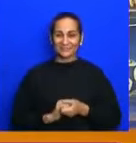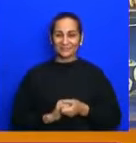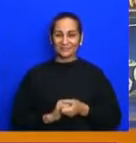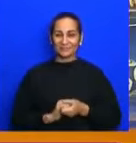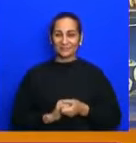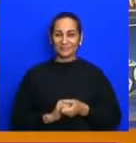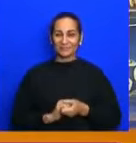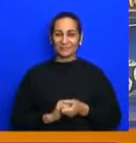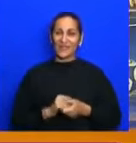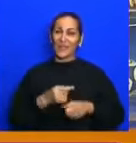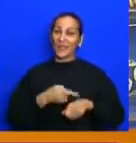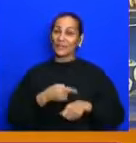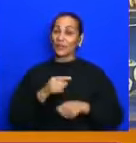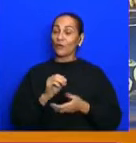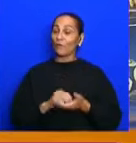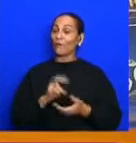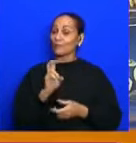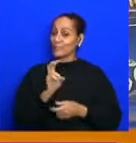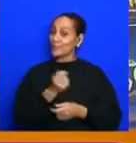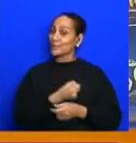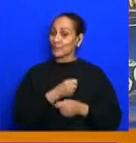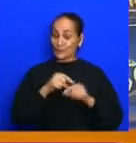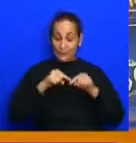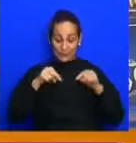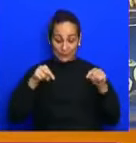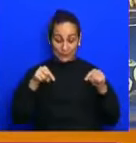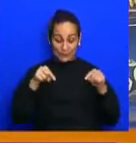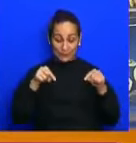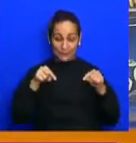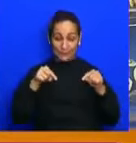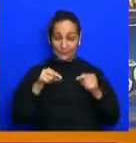10. Agora, faltam 5 números.